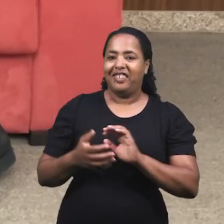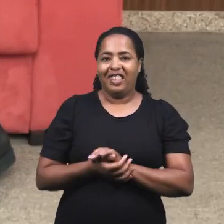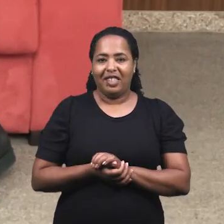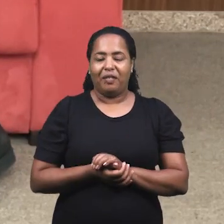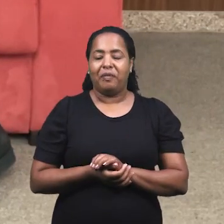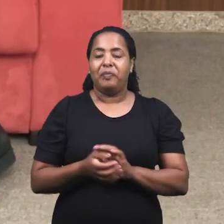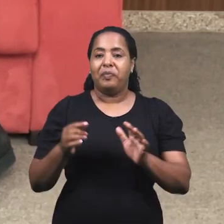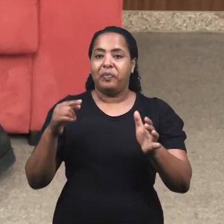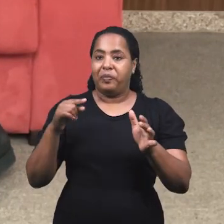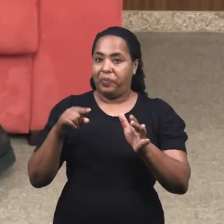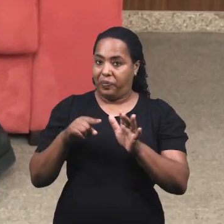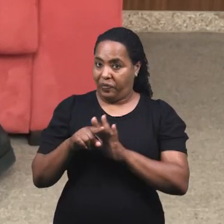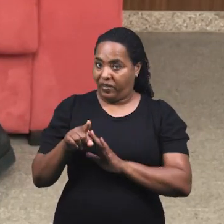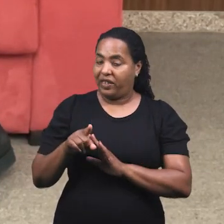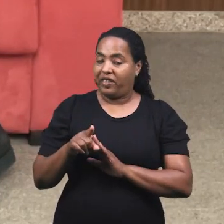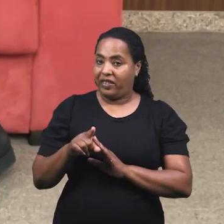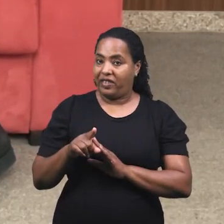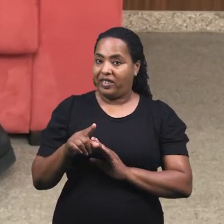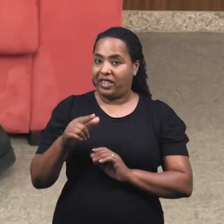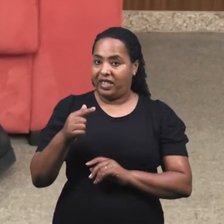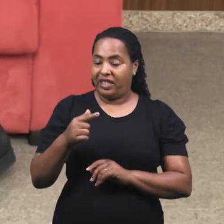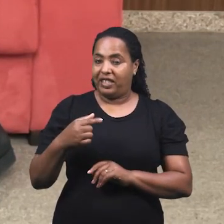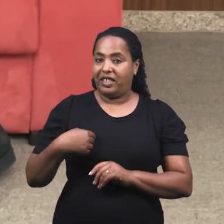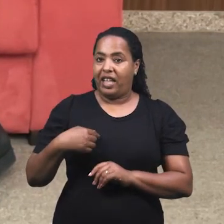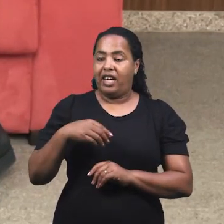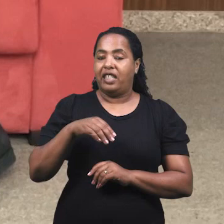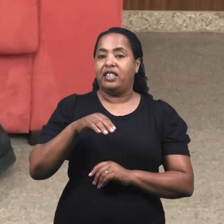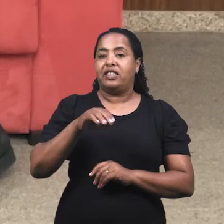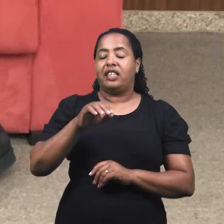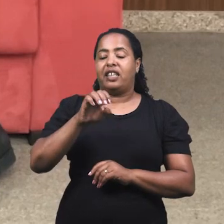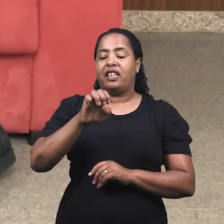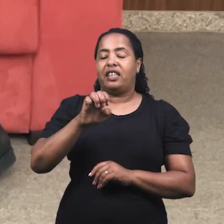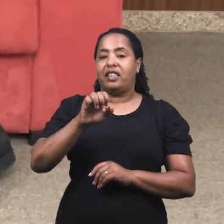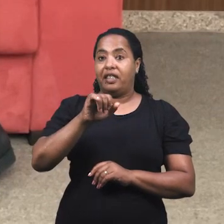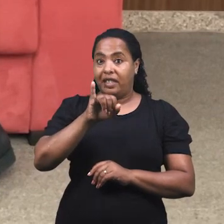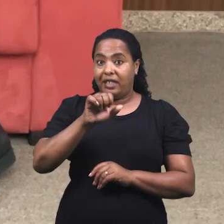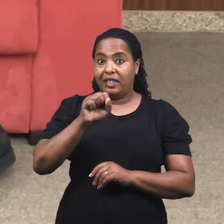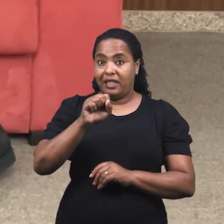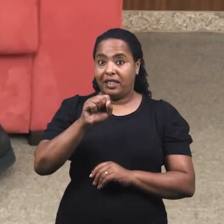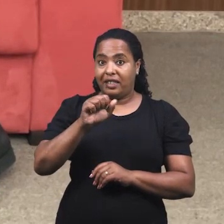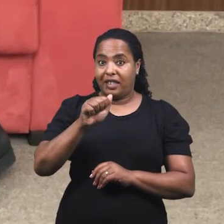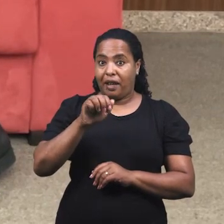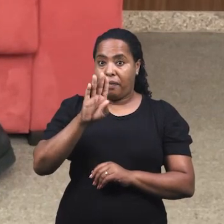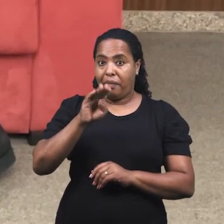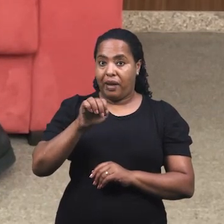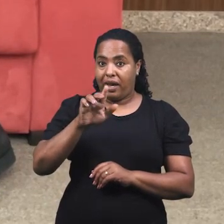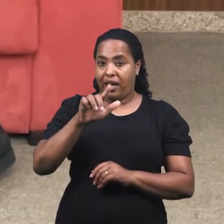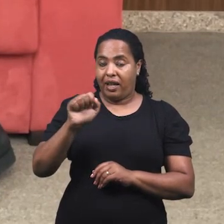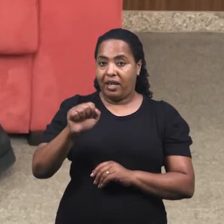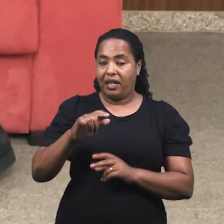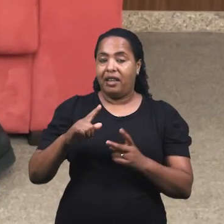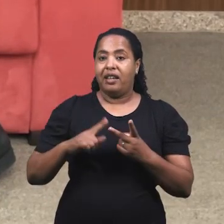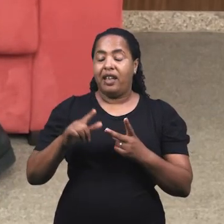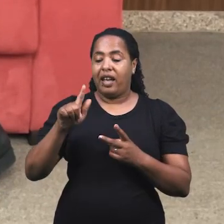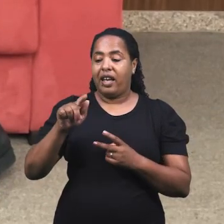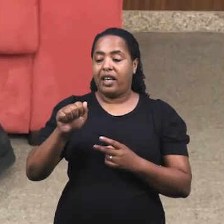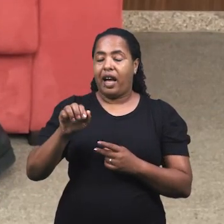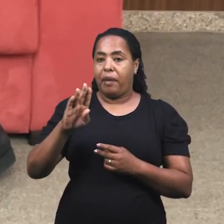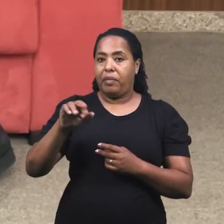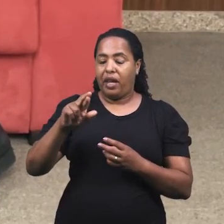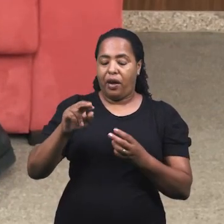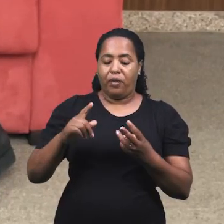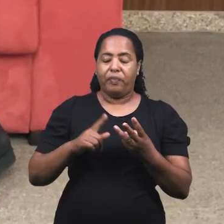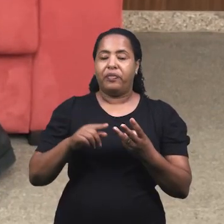os intermediários Manuel e Isabel Mendes, de Ananindeua, do Pará. E temos ainda a intermediária Esther